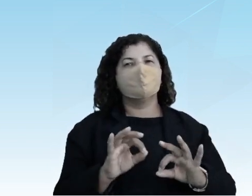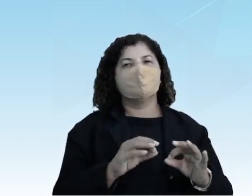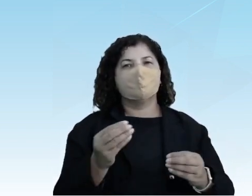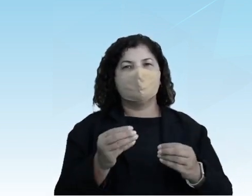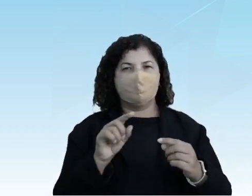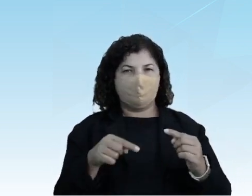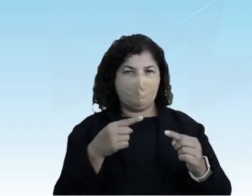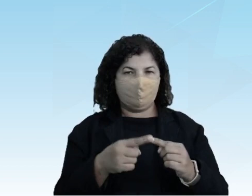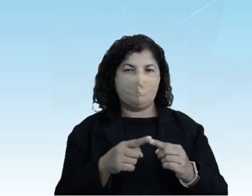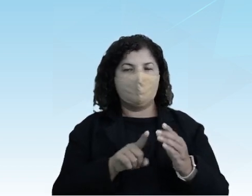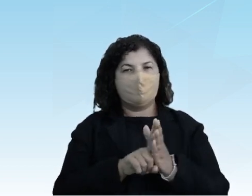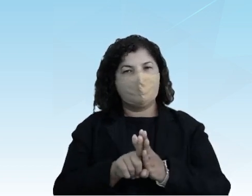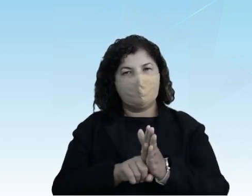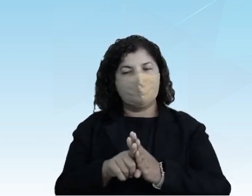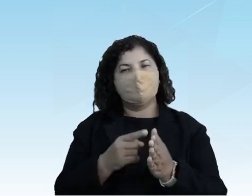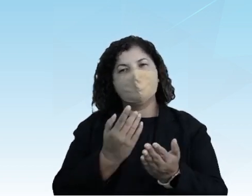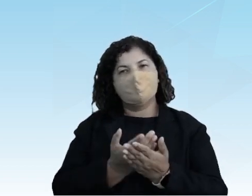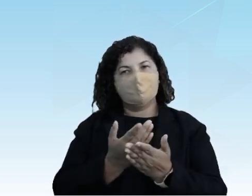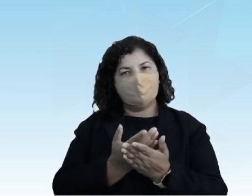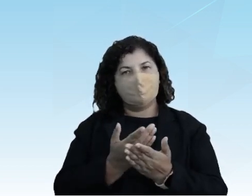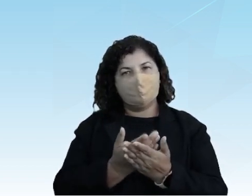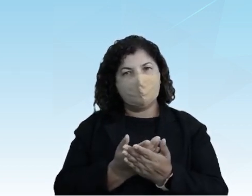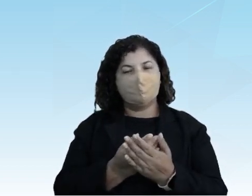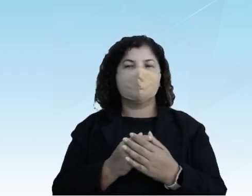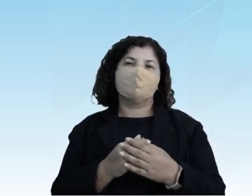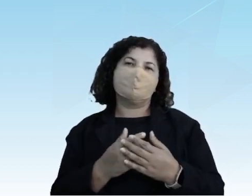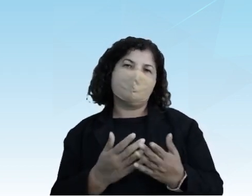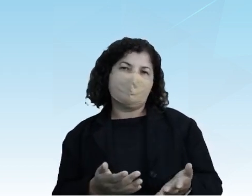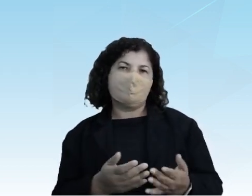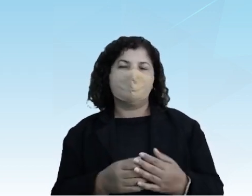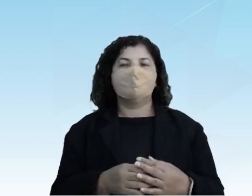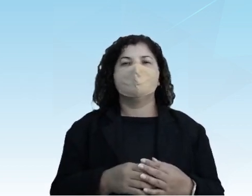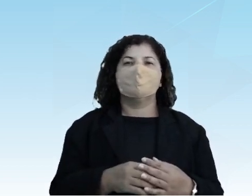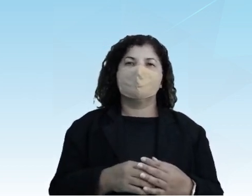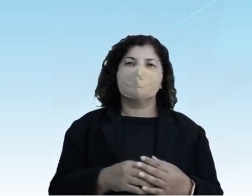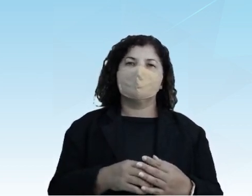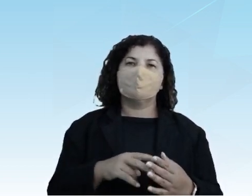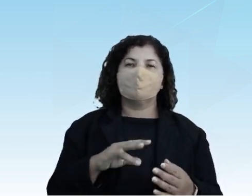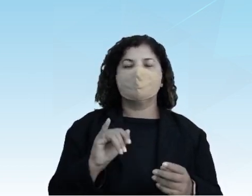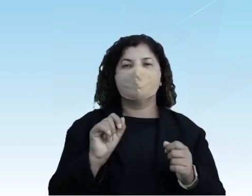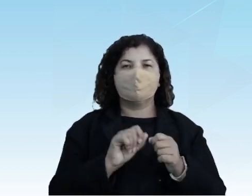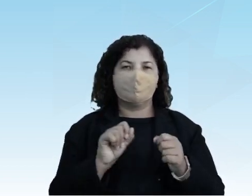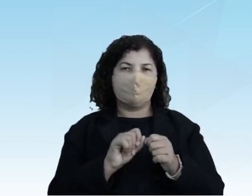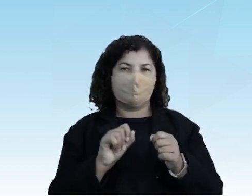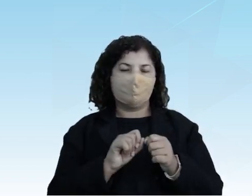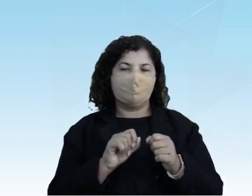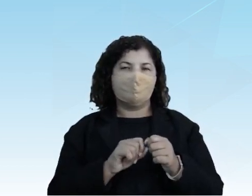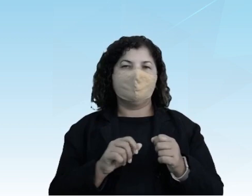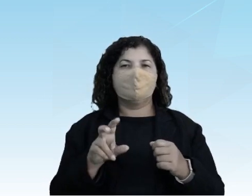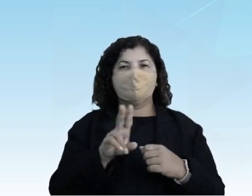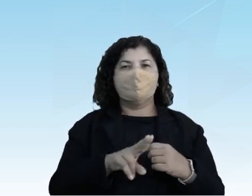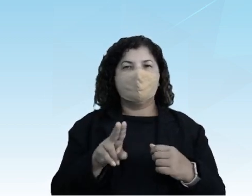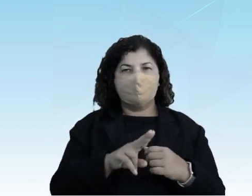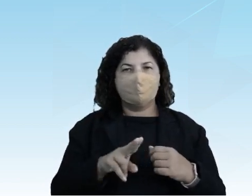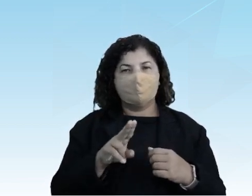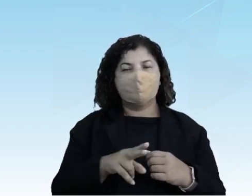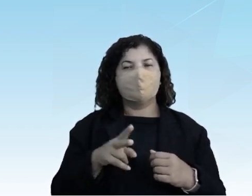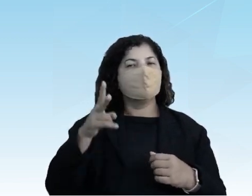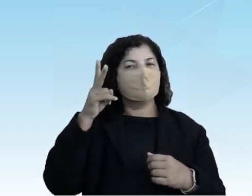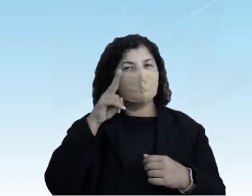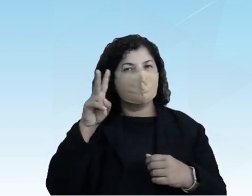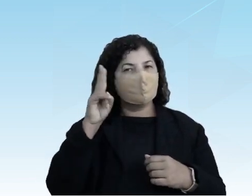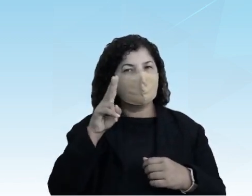análise de estudo, né? Ou seja, eu vou fazer uso simplesmente da